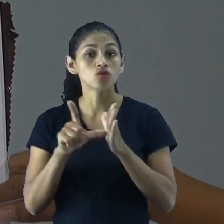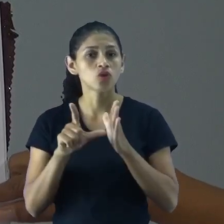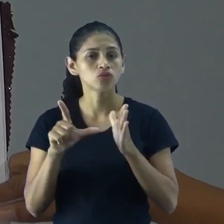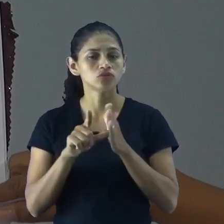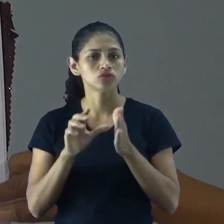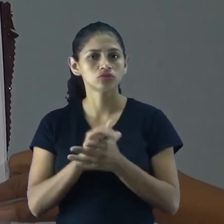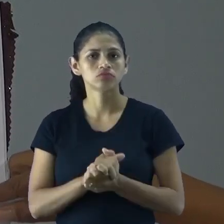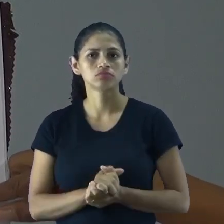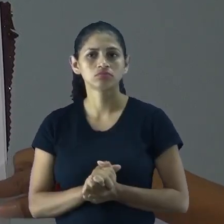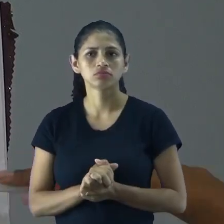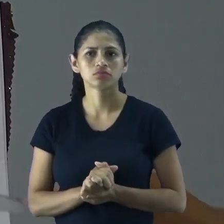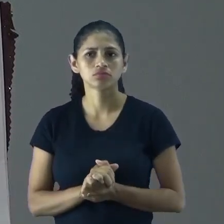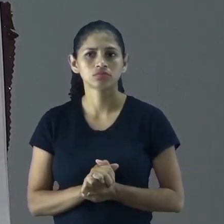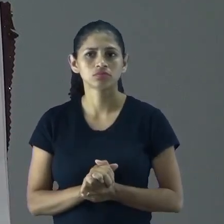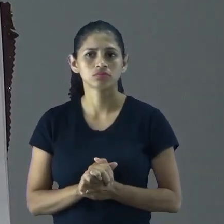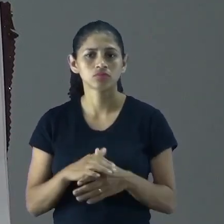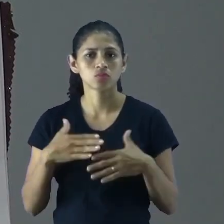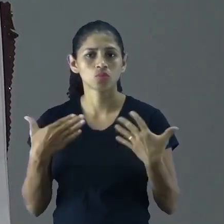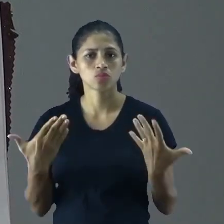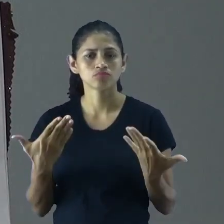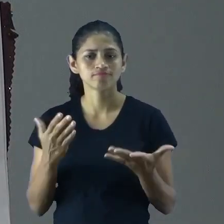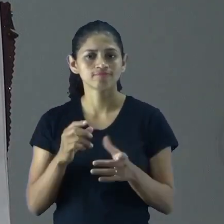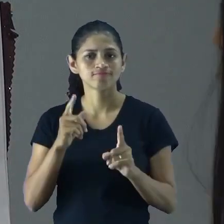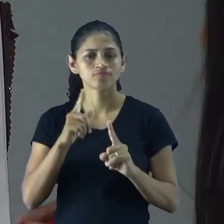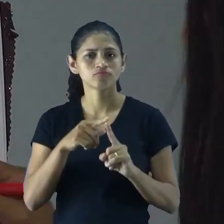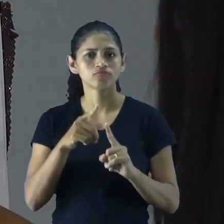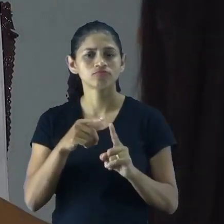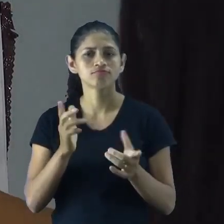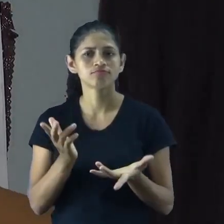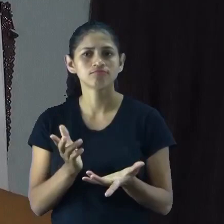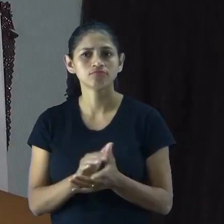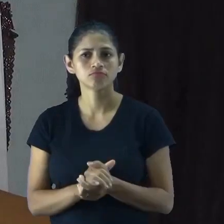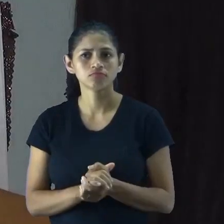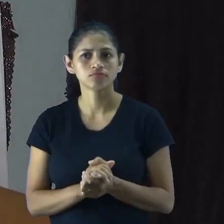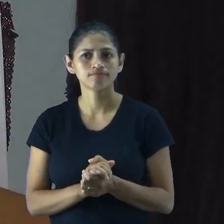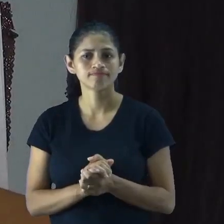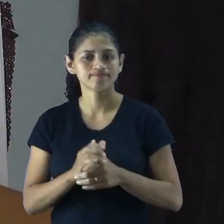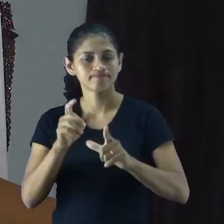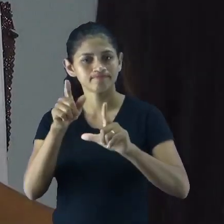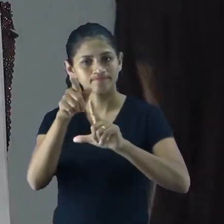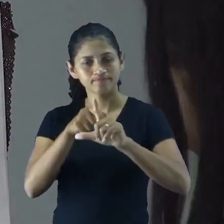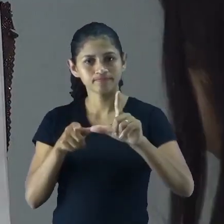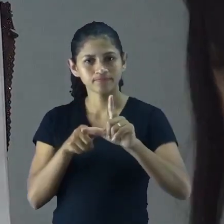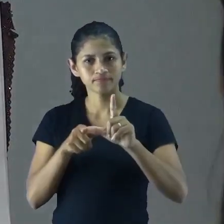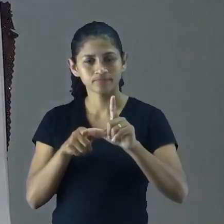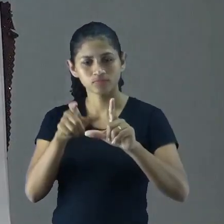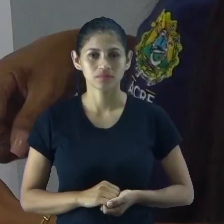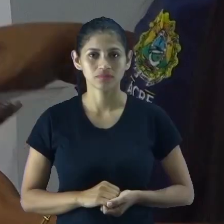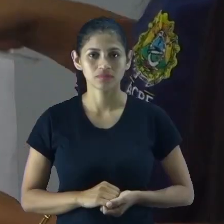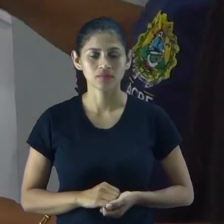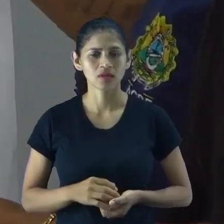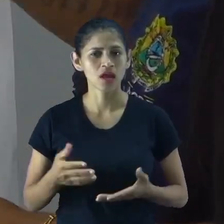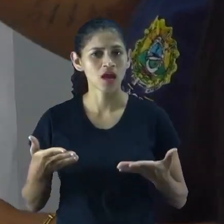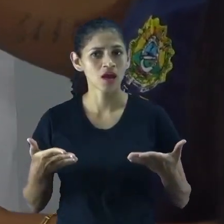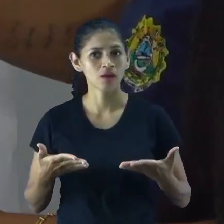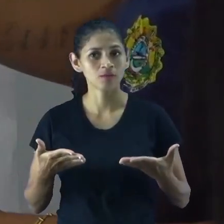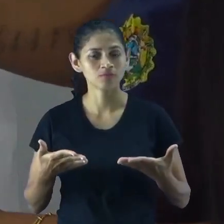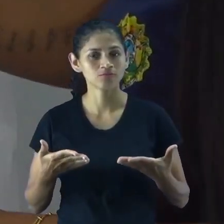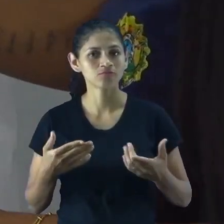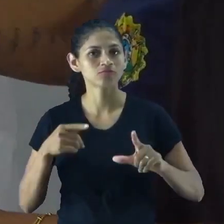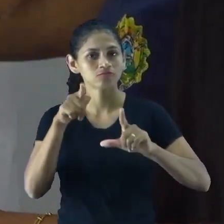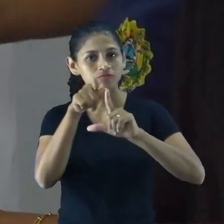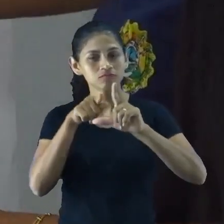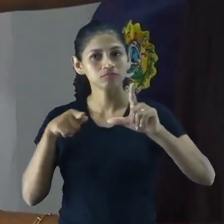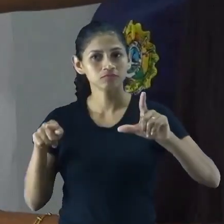pizza muito bem um gráfico de coluna isso mesmo nesse próximo